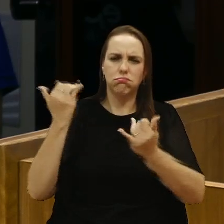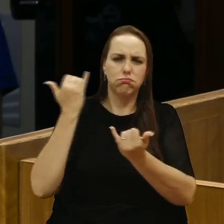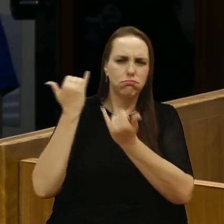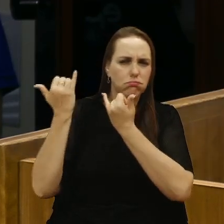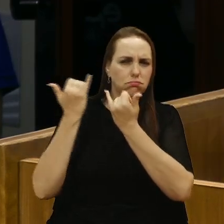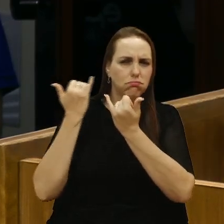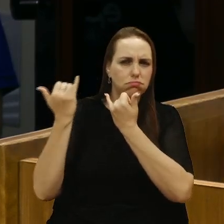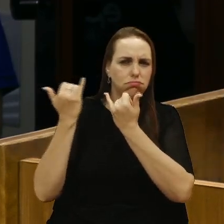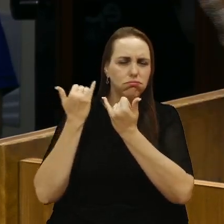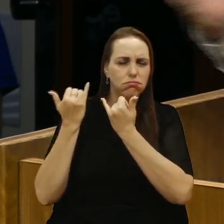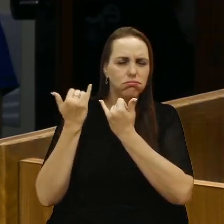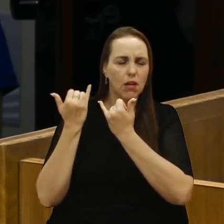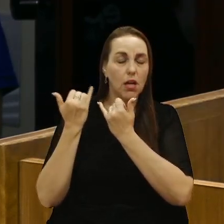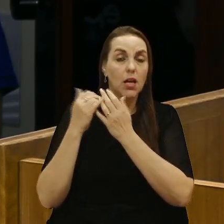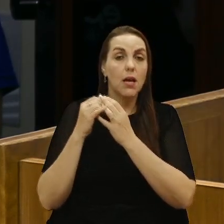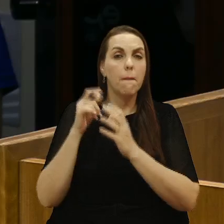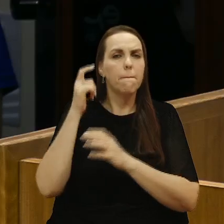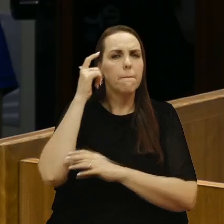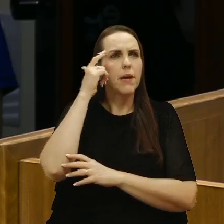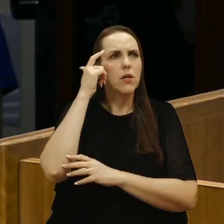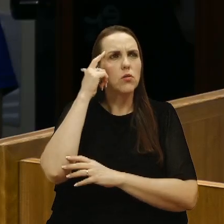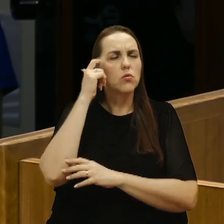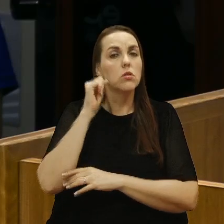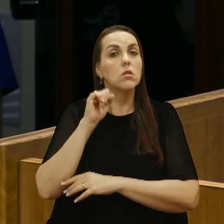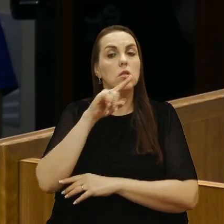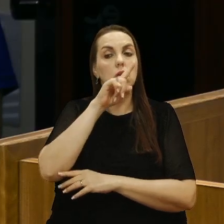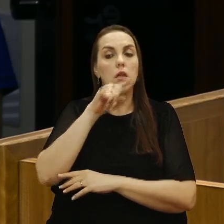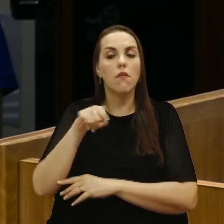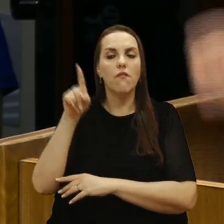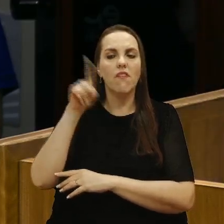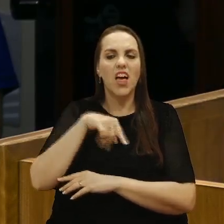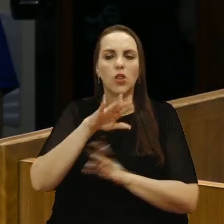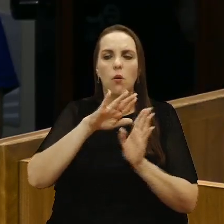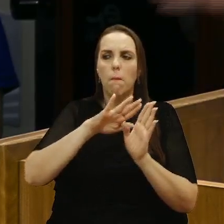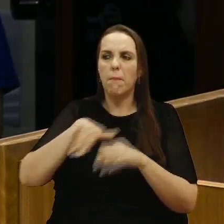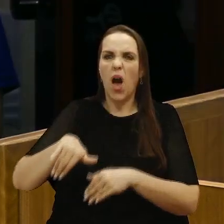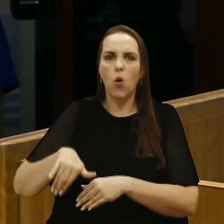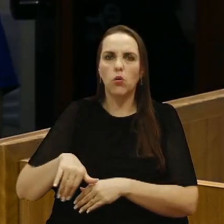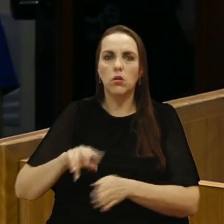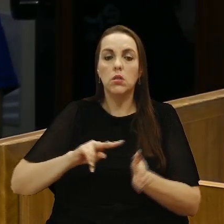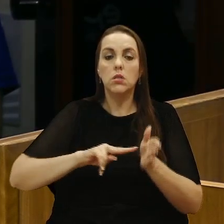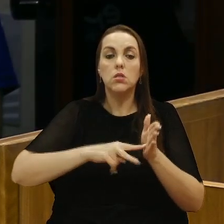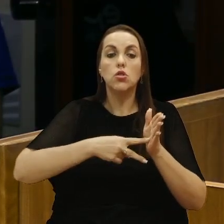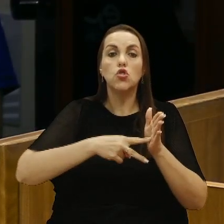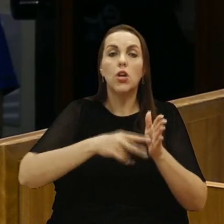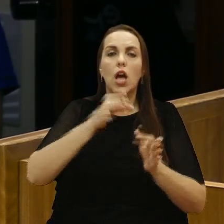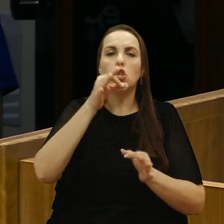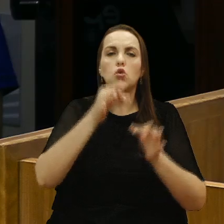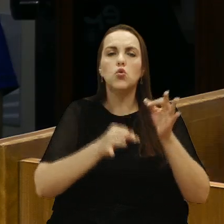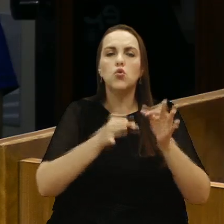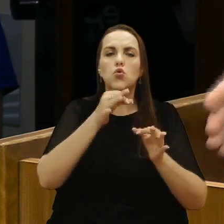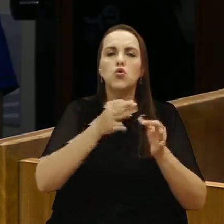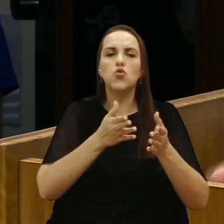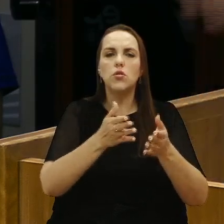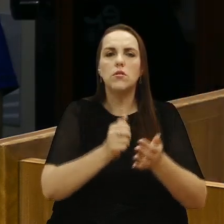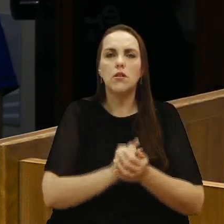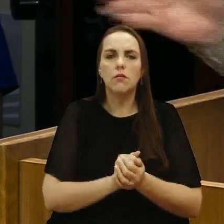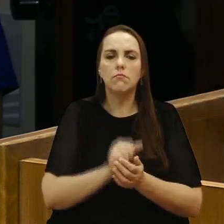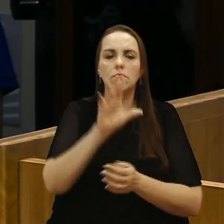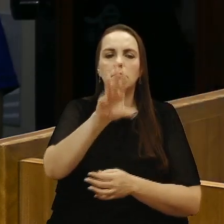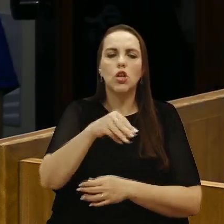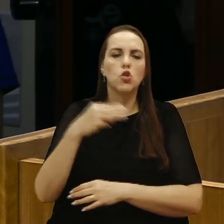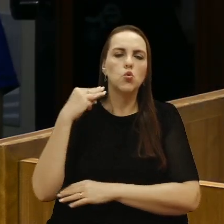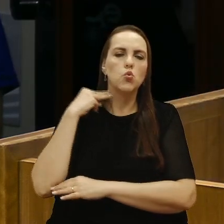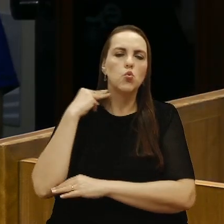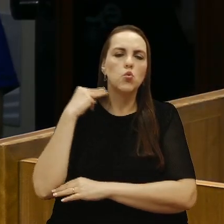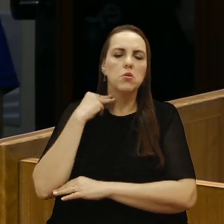penso, e se a gente derrubar o veto e o Sindserv entrar na justiça e pegar um juiz que der ganho